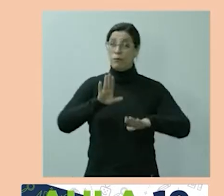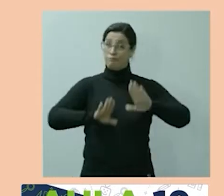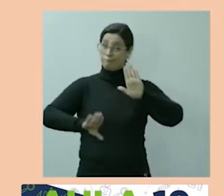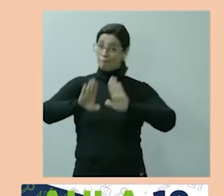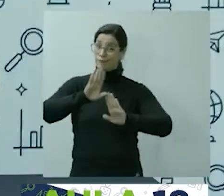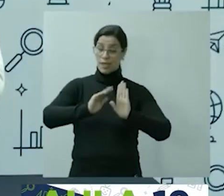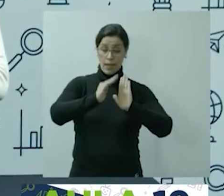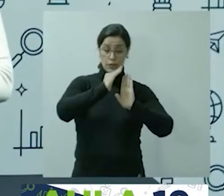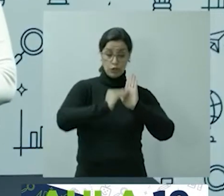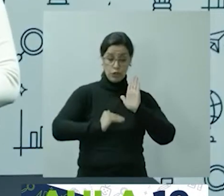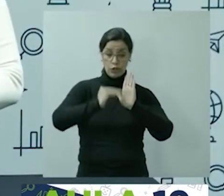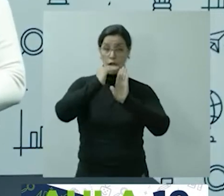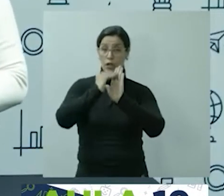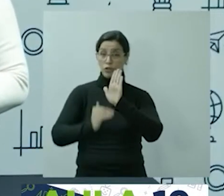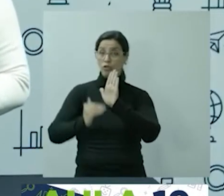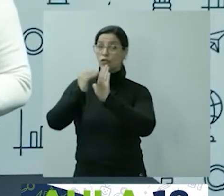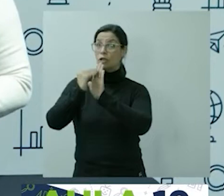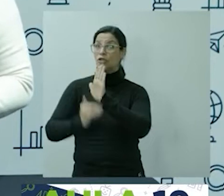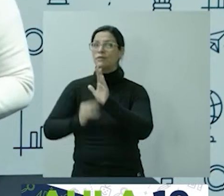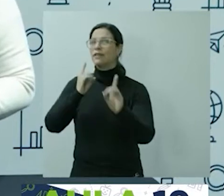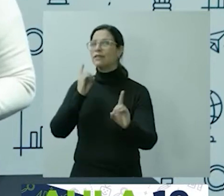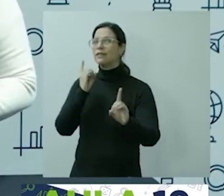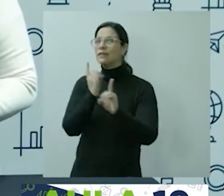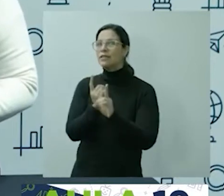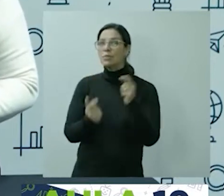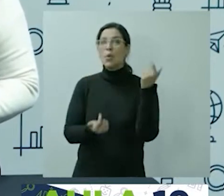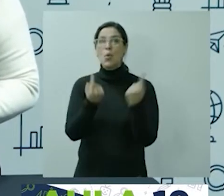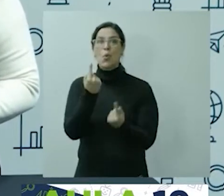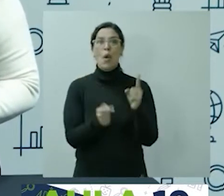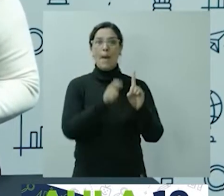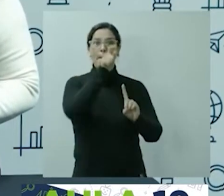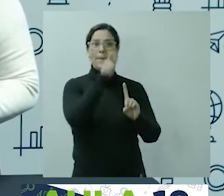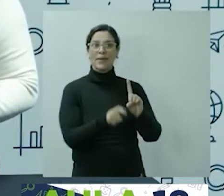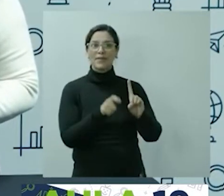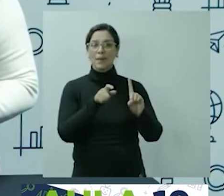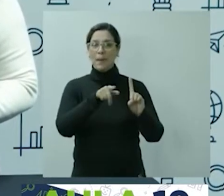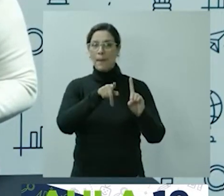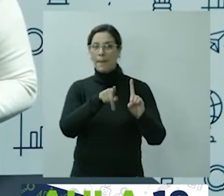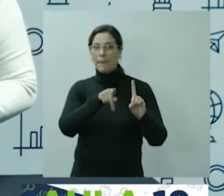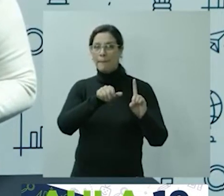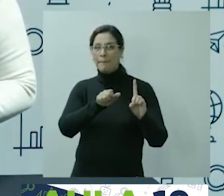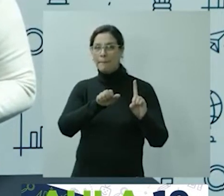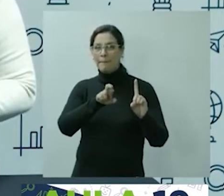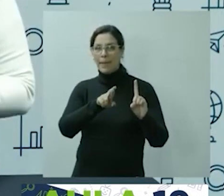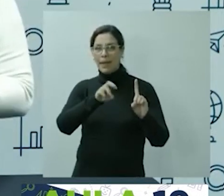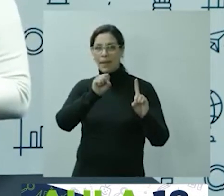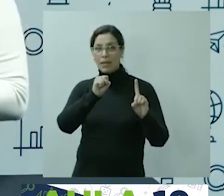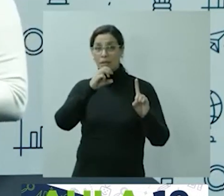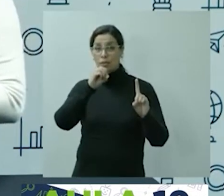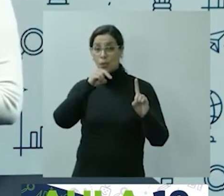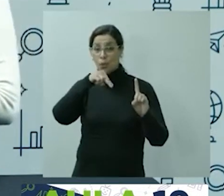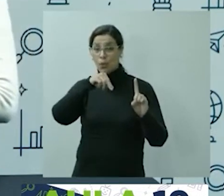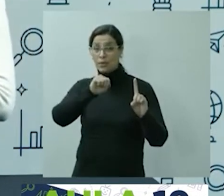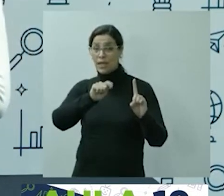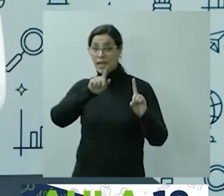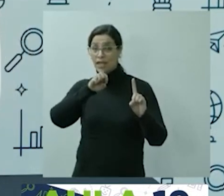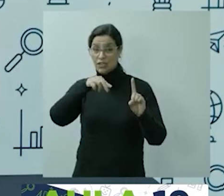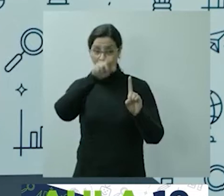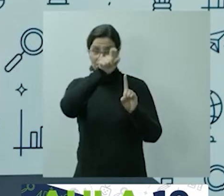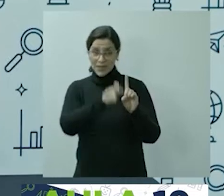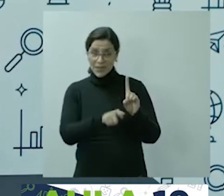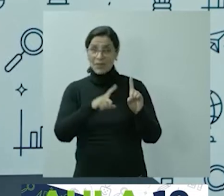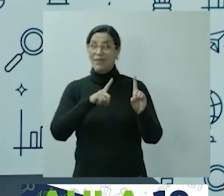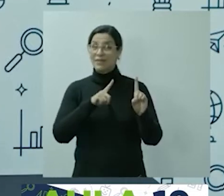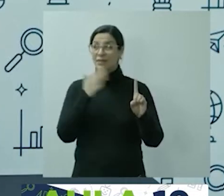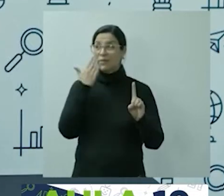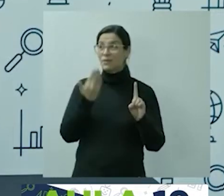aos poucos para vocês descobrirem qual é esse personagem. Será que vocês vão saber? Vamos ver? Olhem